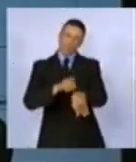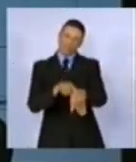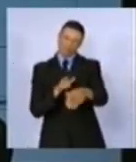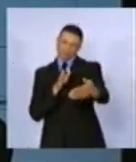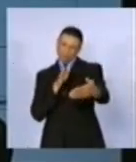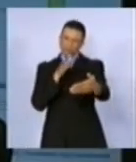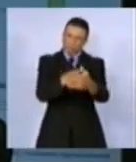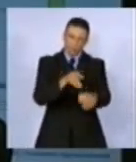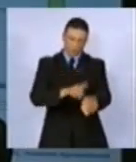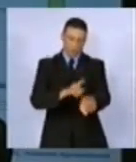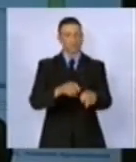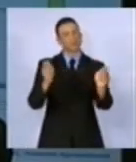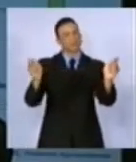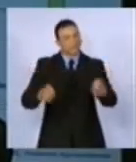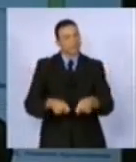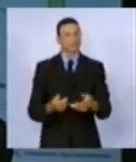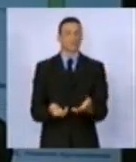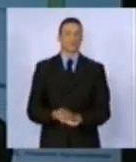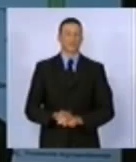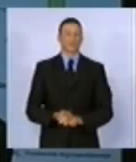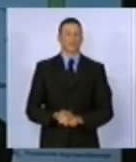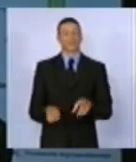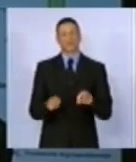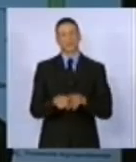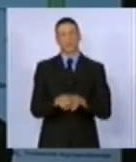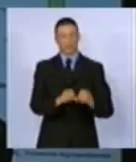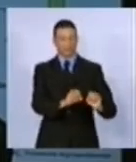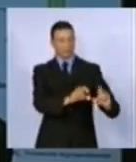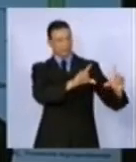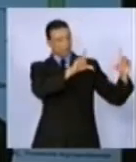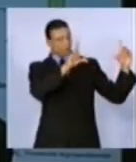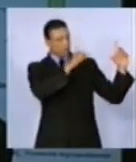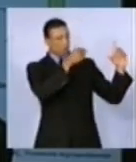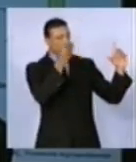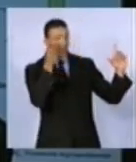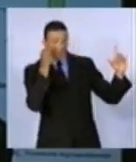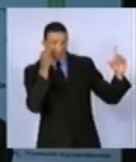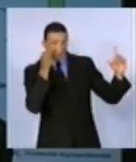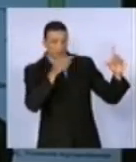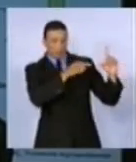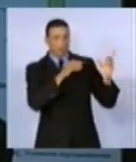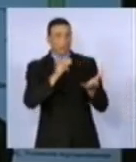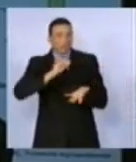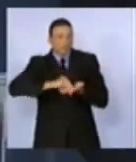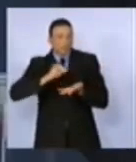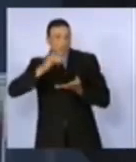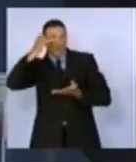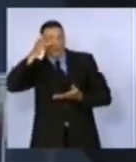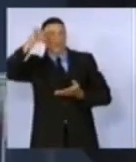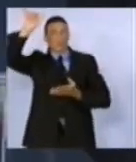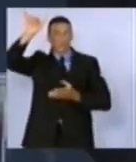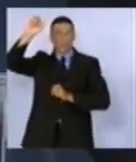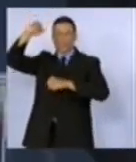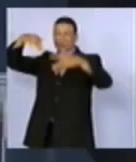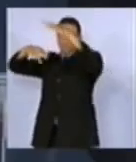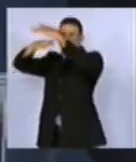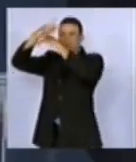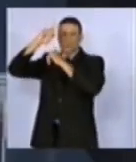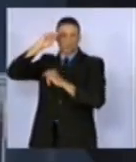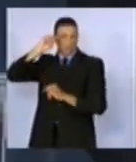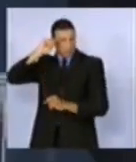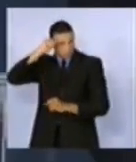necessárias eh com relação ao que deixou de ser demitido acho que é importante enfatizar que esse processo que é